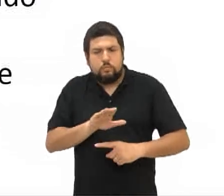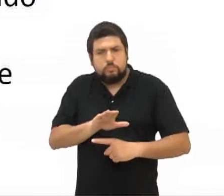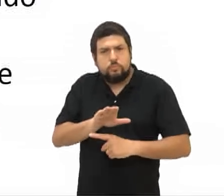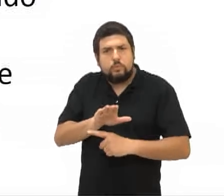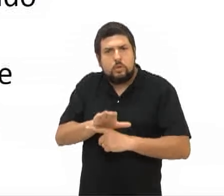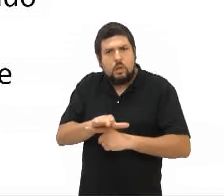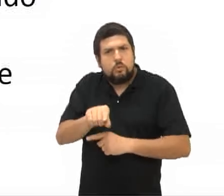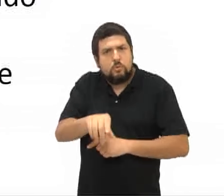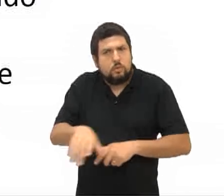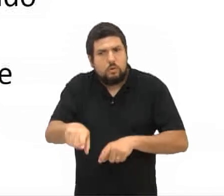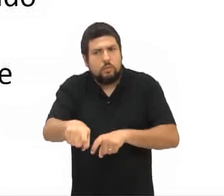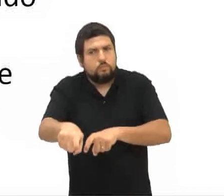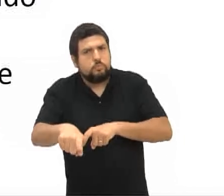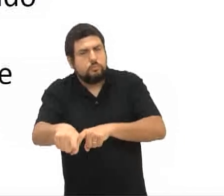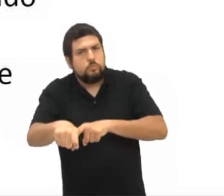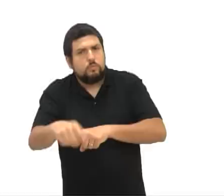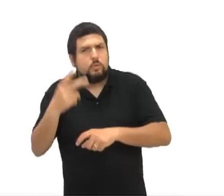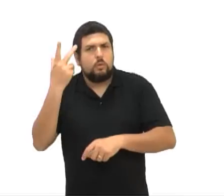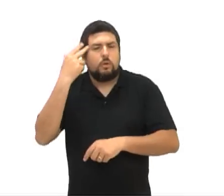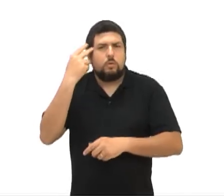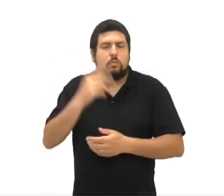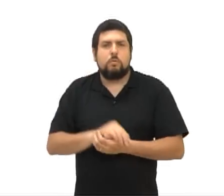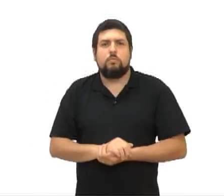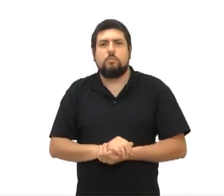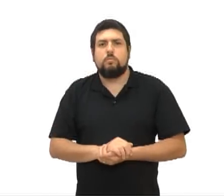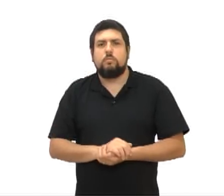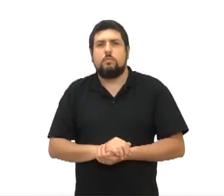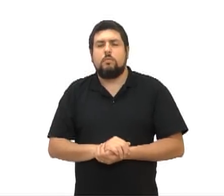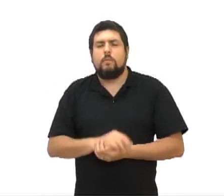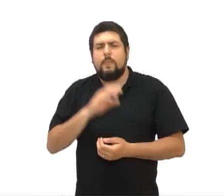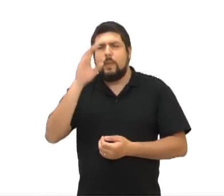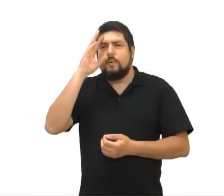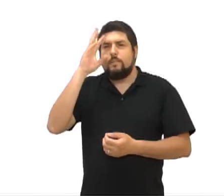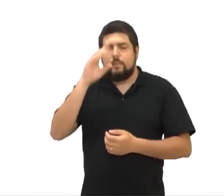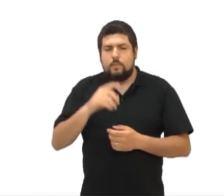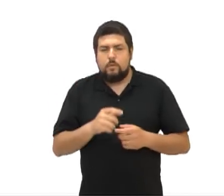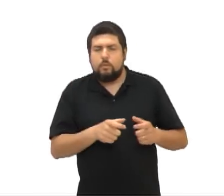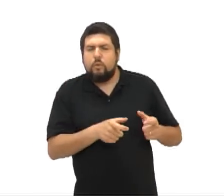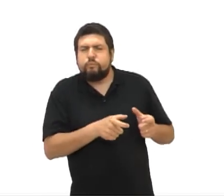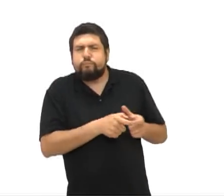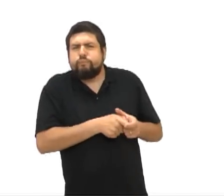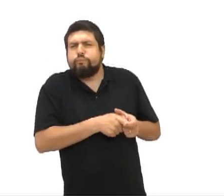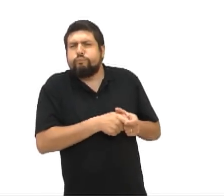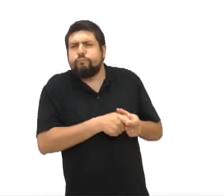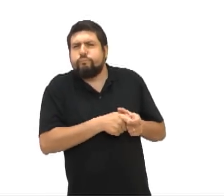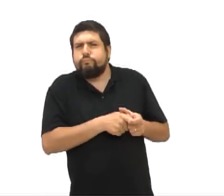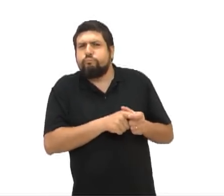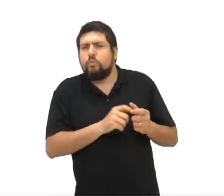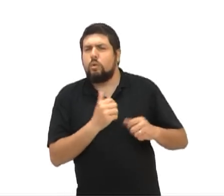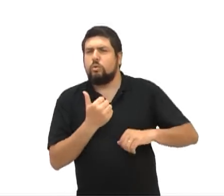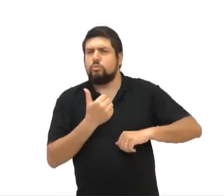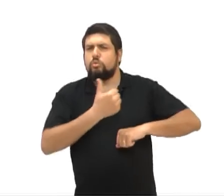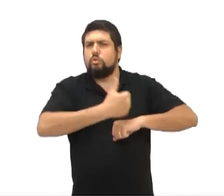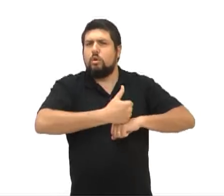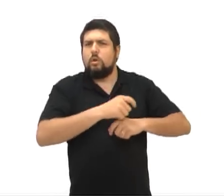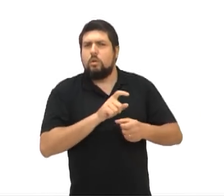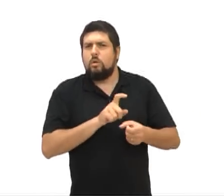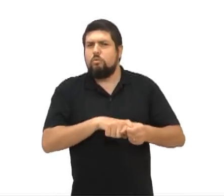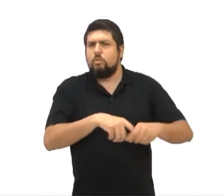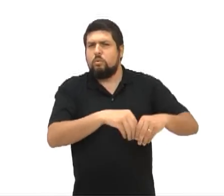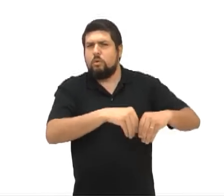Questiono-me se todo o lucro visado pela minoria de produtores detentores de muita terra e